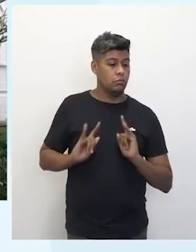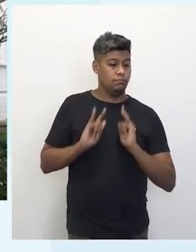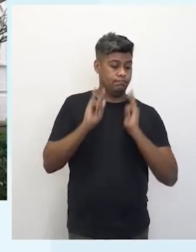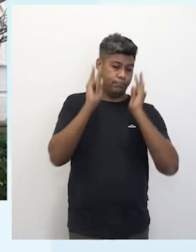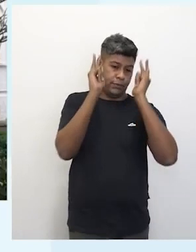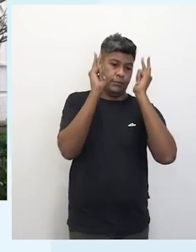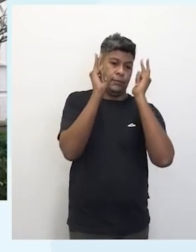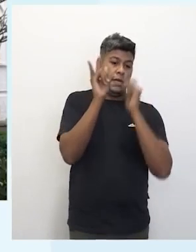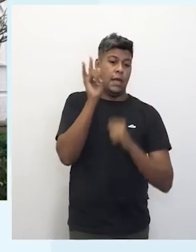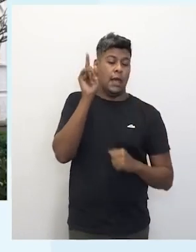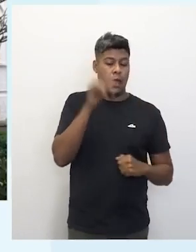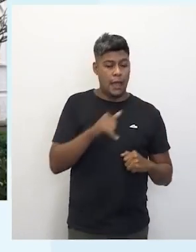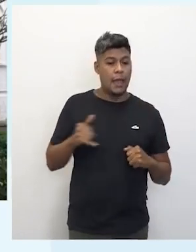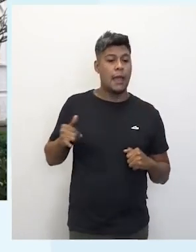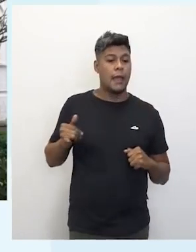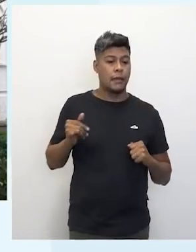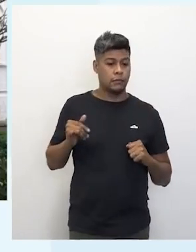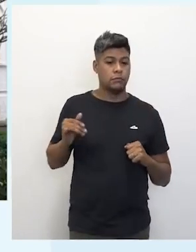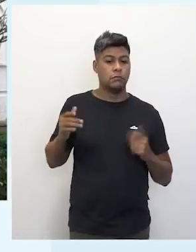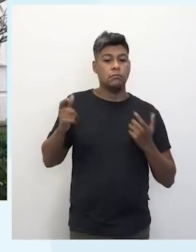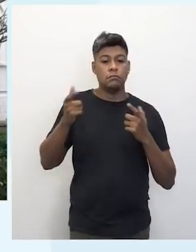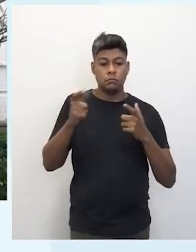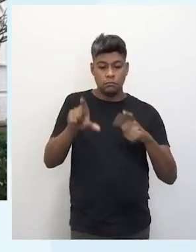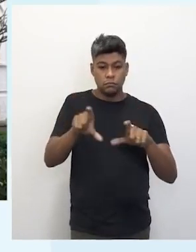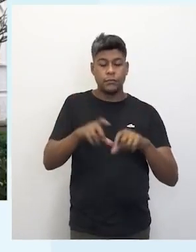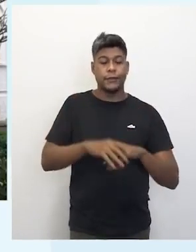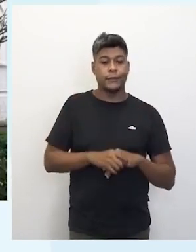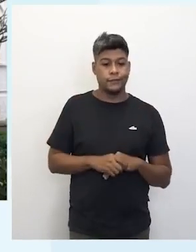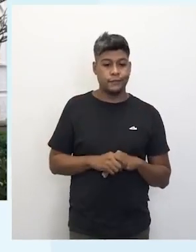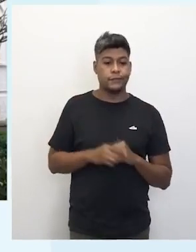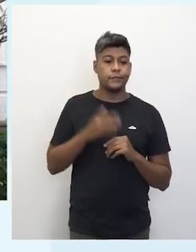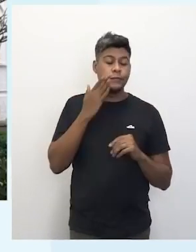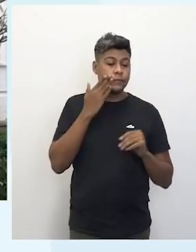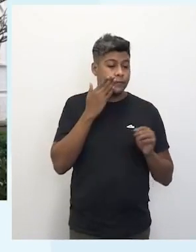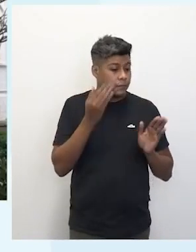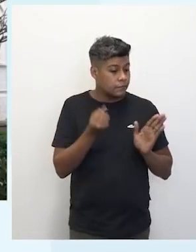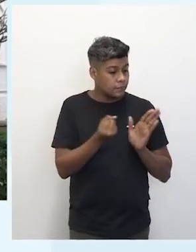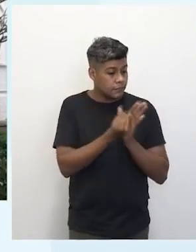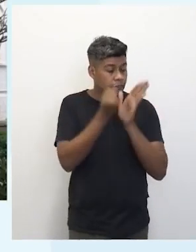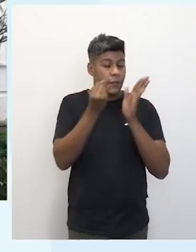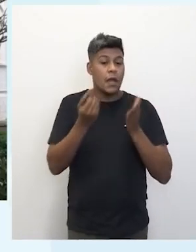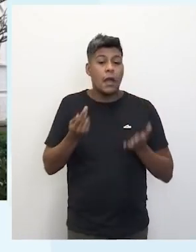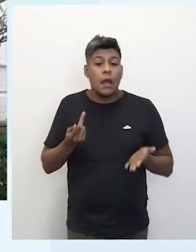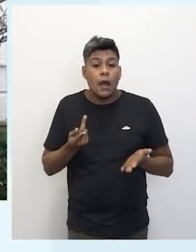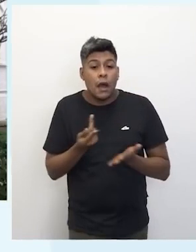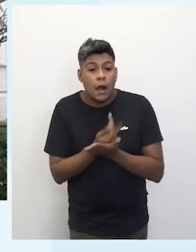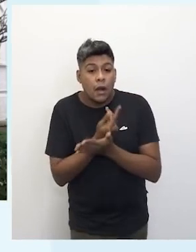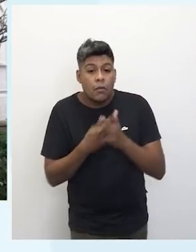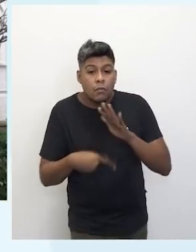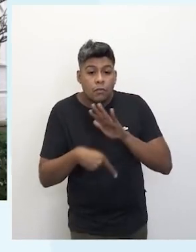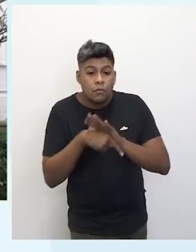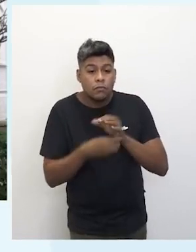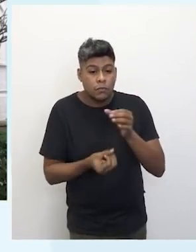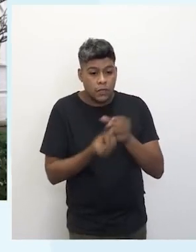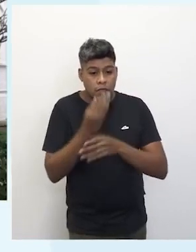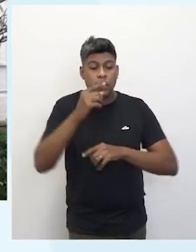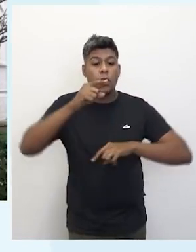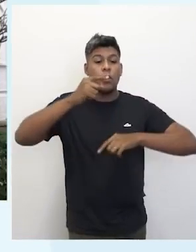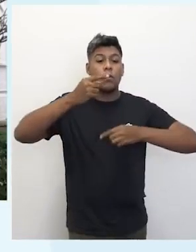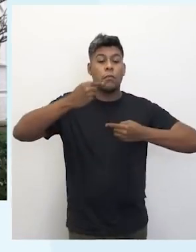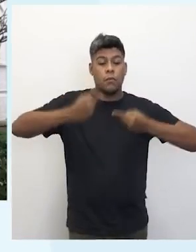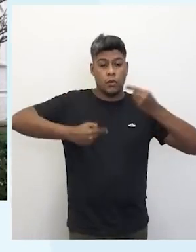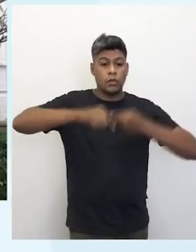patrimônio. É um patrimônio, tá? Então, o tombamento, ele acontece, né, através da criação de políticas públicas